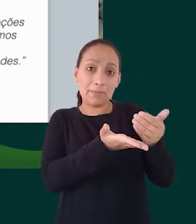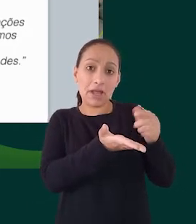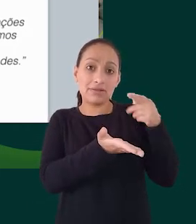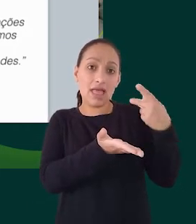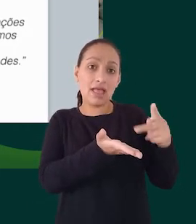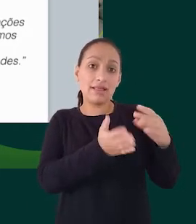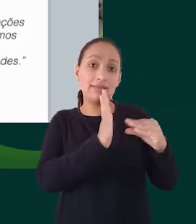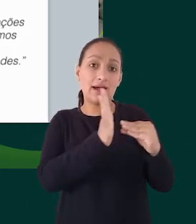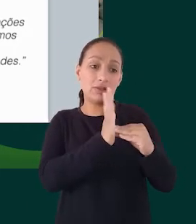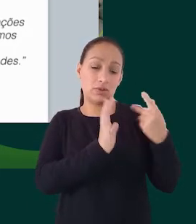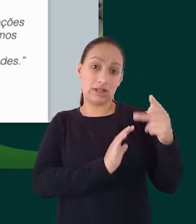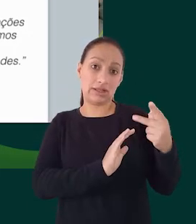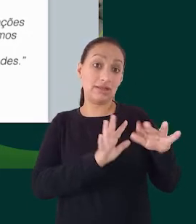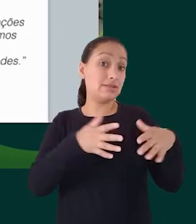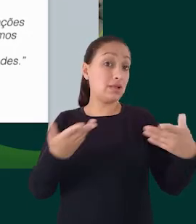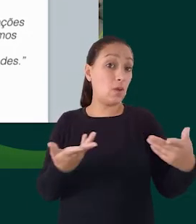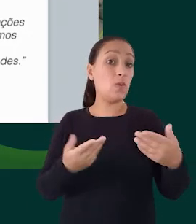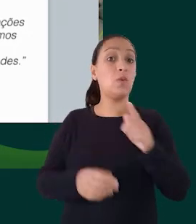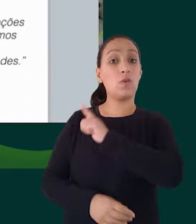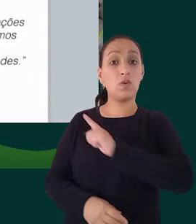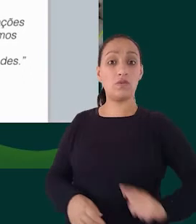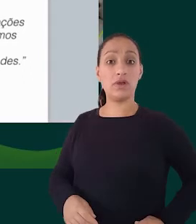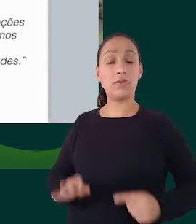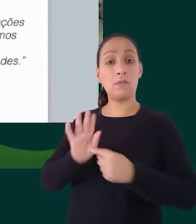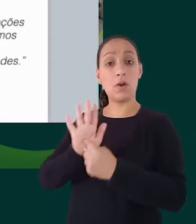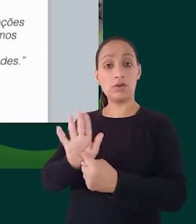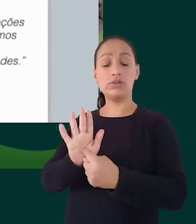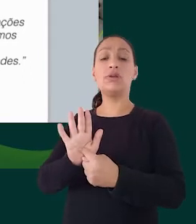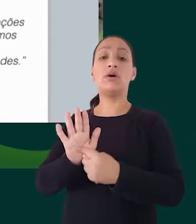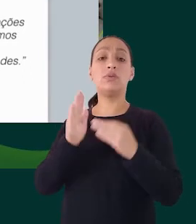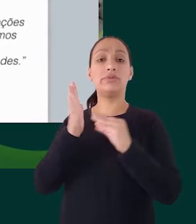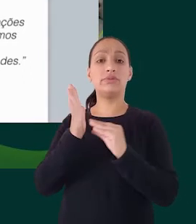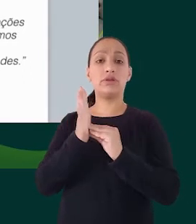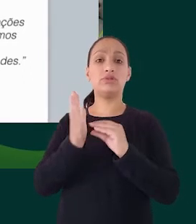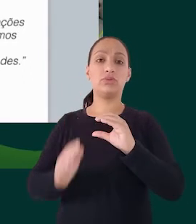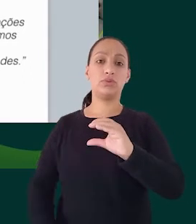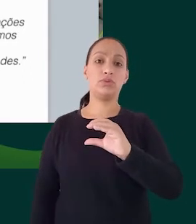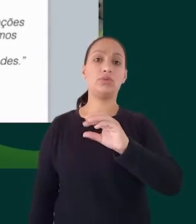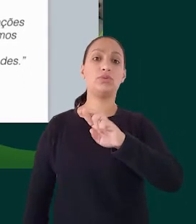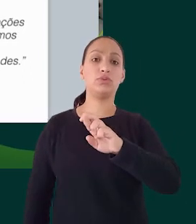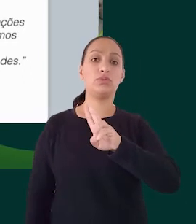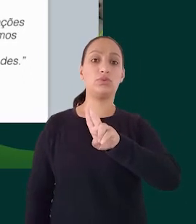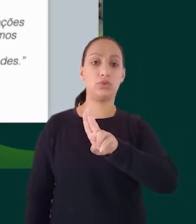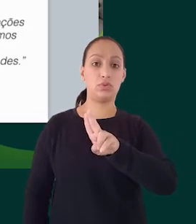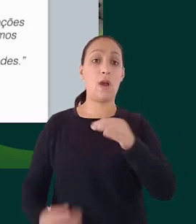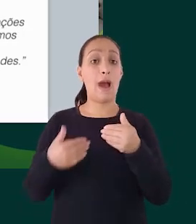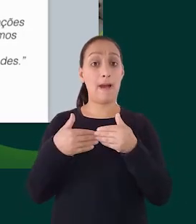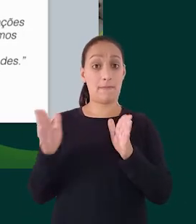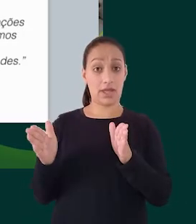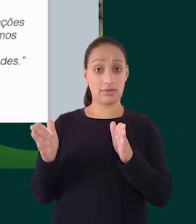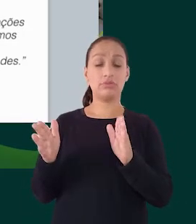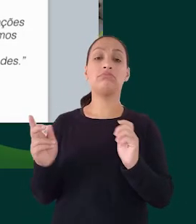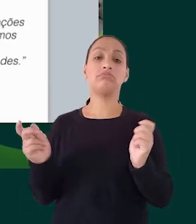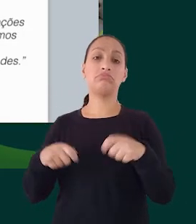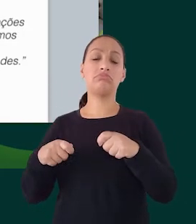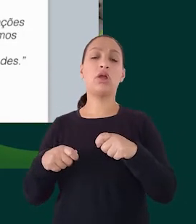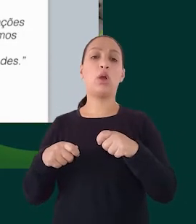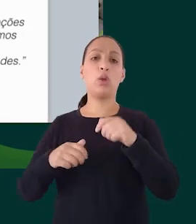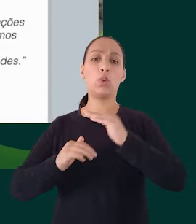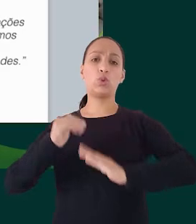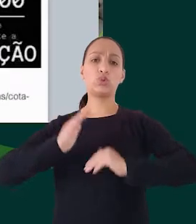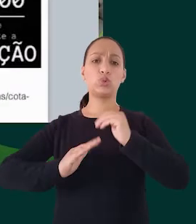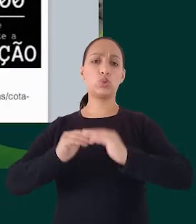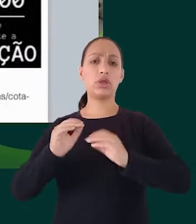Então, quando os governos apresentam os dados crus, né, abertos, se pode construir, por exemplo,